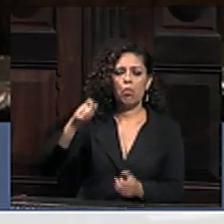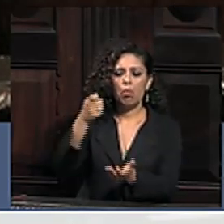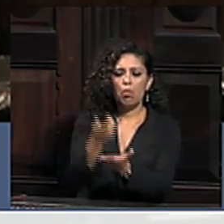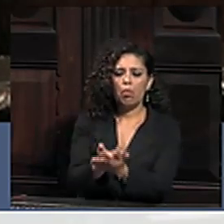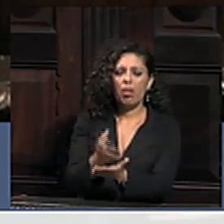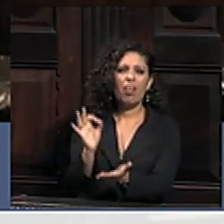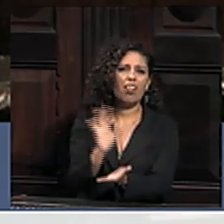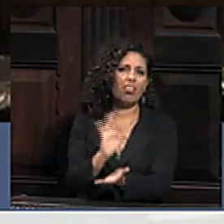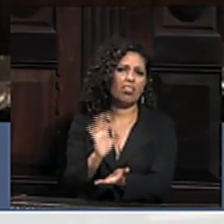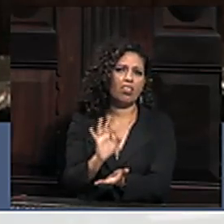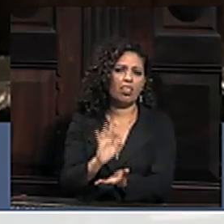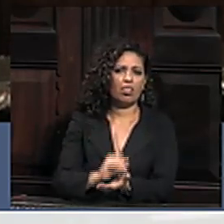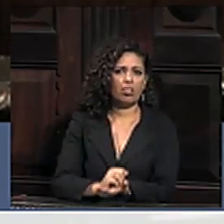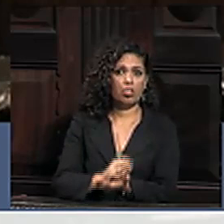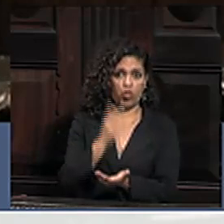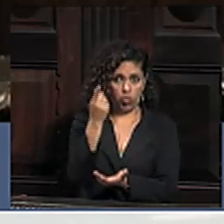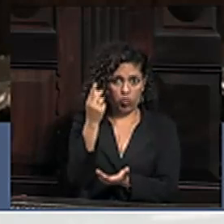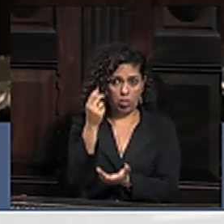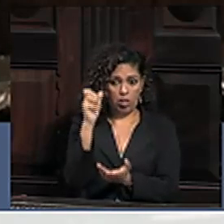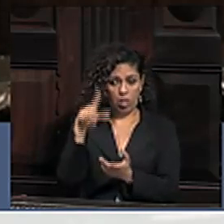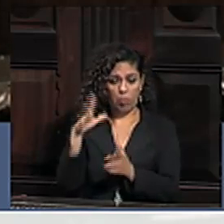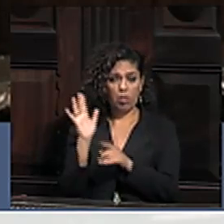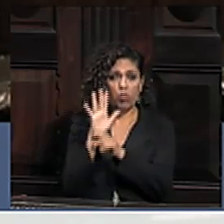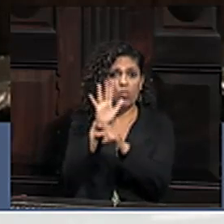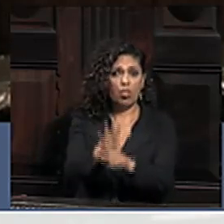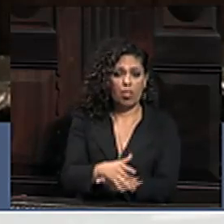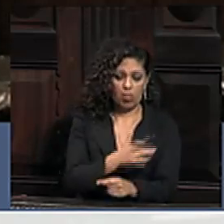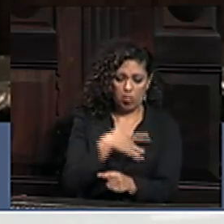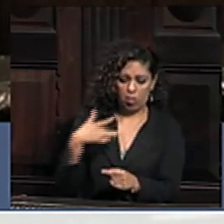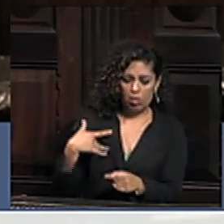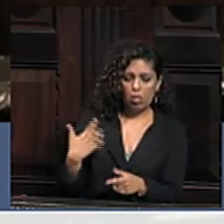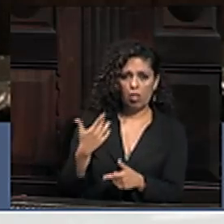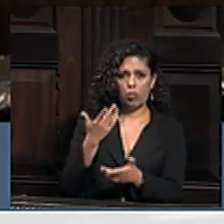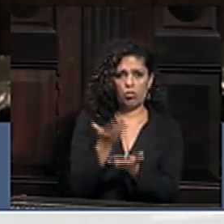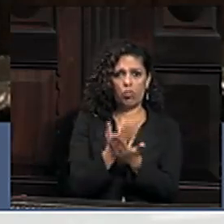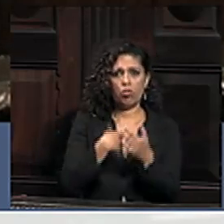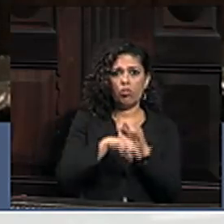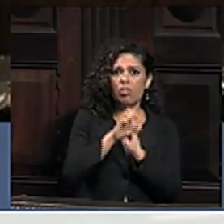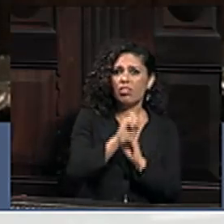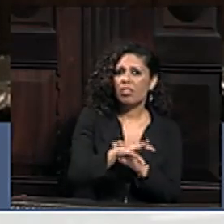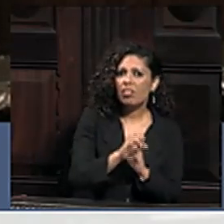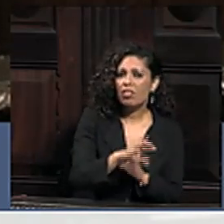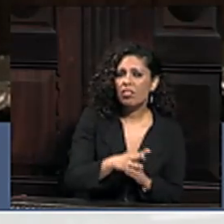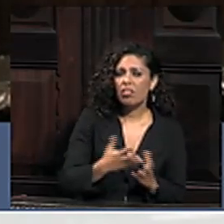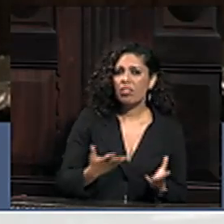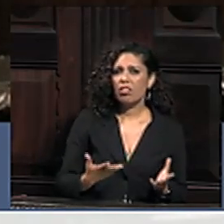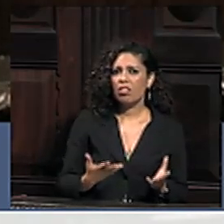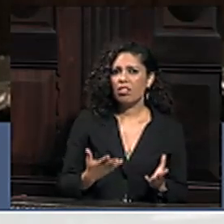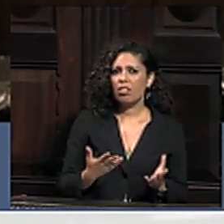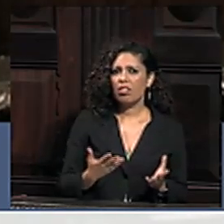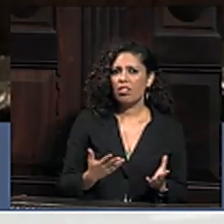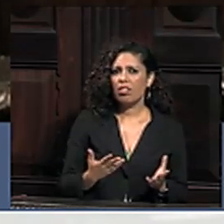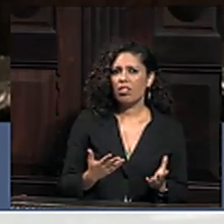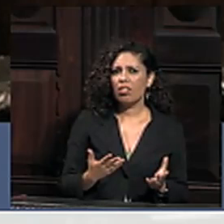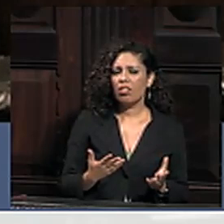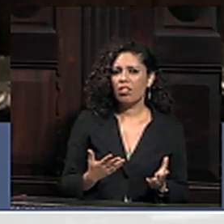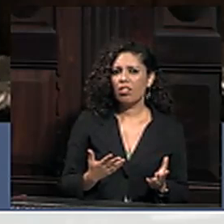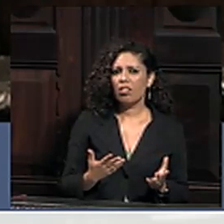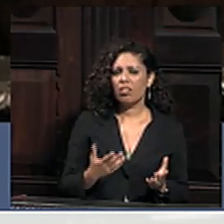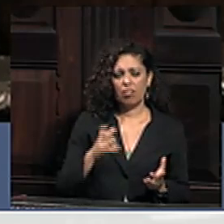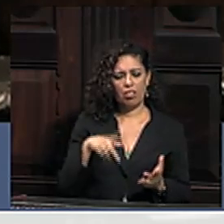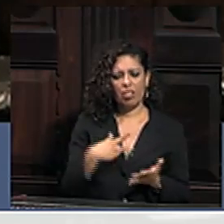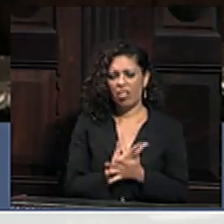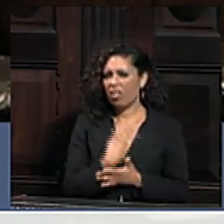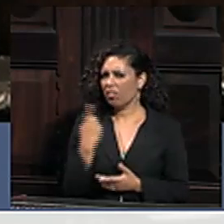na educação, na saúde, na segurança pública, na assistência social. Não há corrupção nisso. Não há o que se estranhar